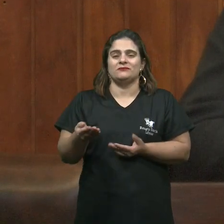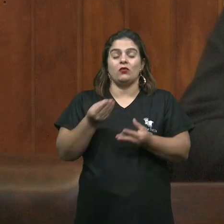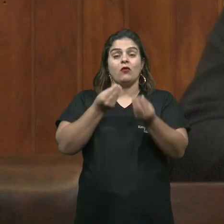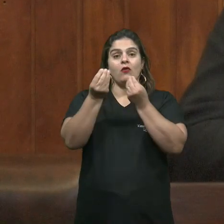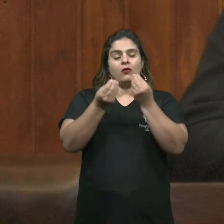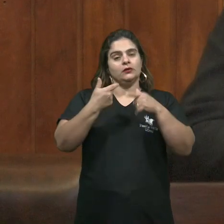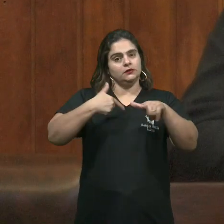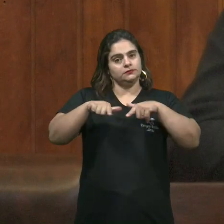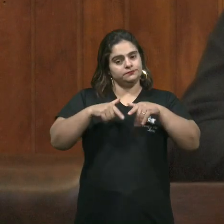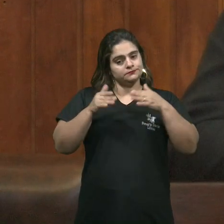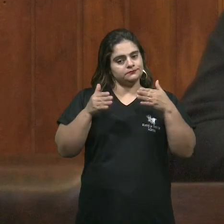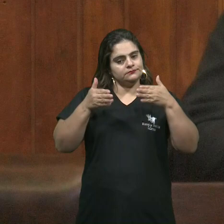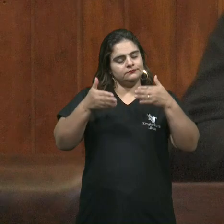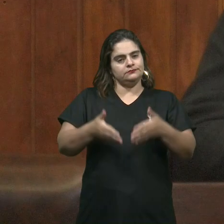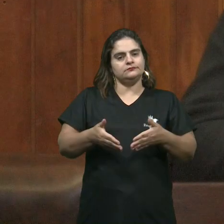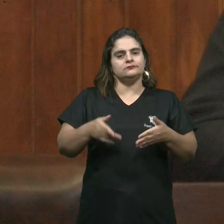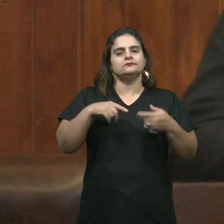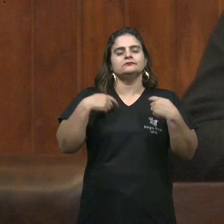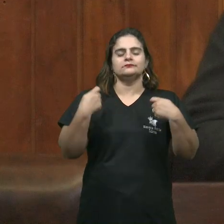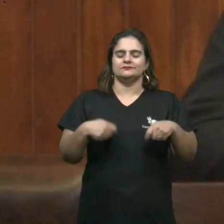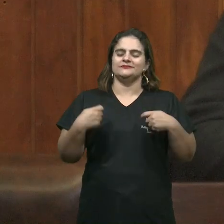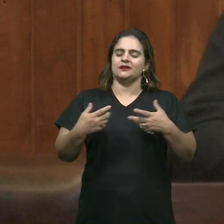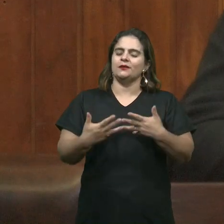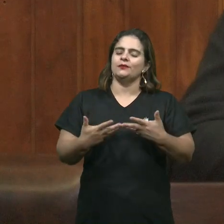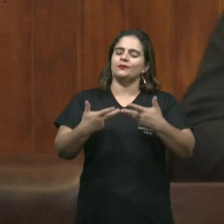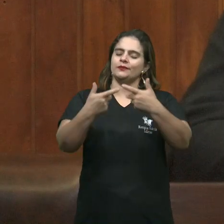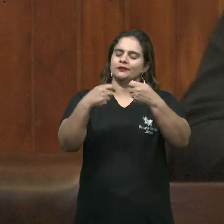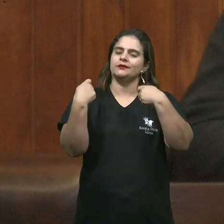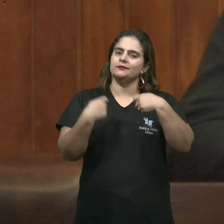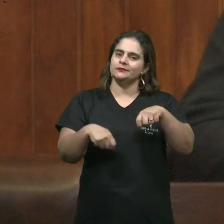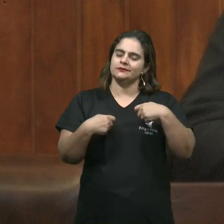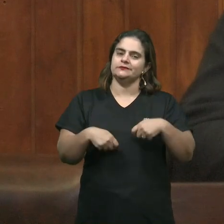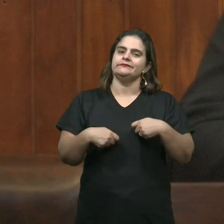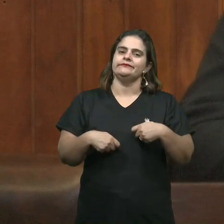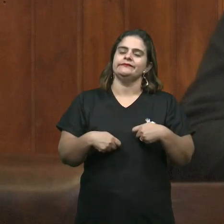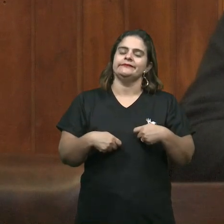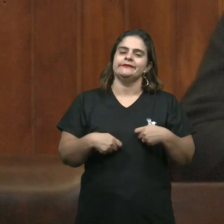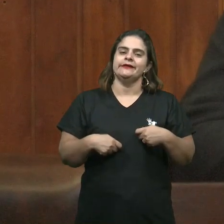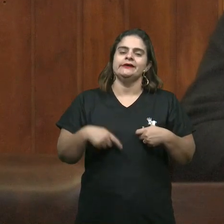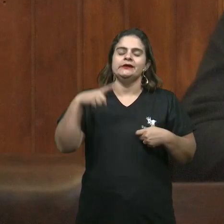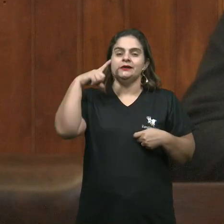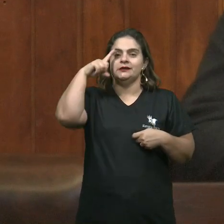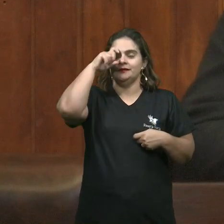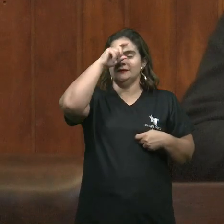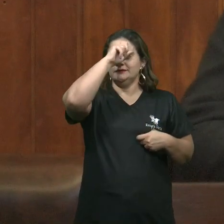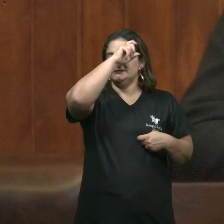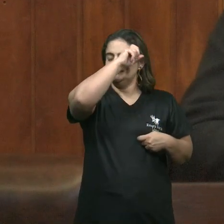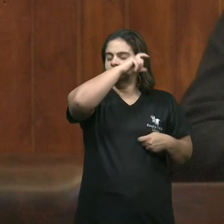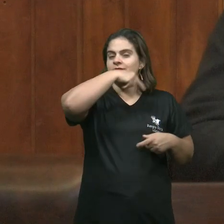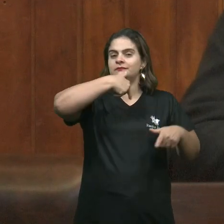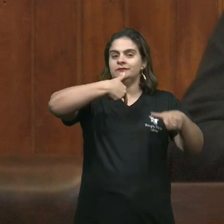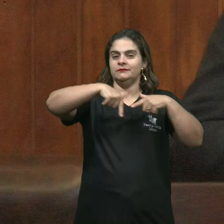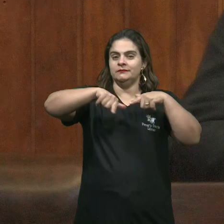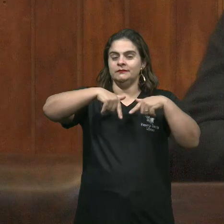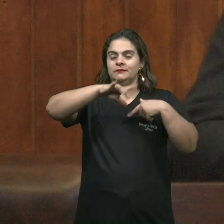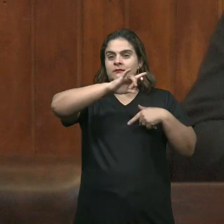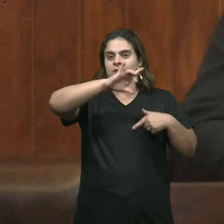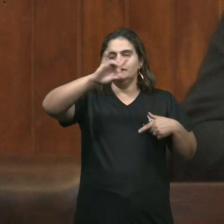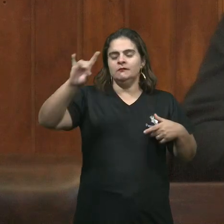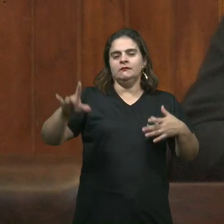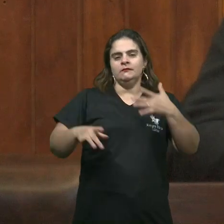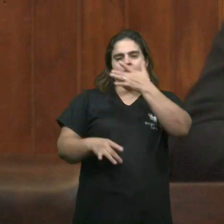atuar com o foco e a dedicação necessários. Isso afeta diretamente a eficiência e qualidade dos serviços